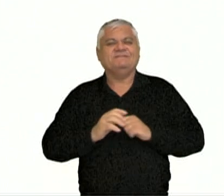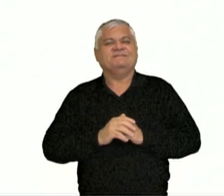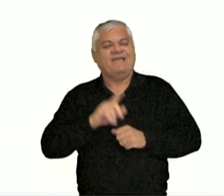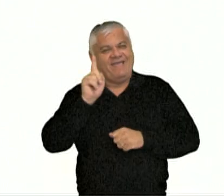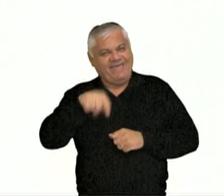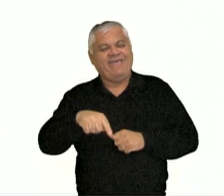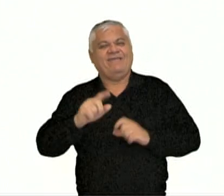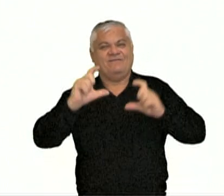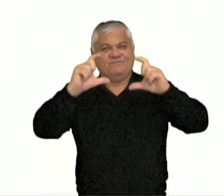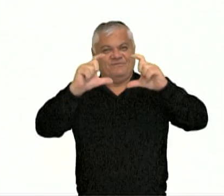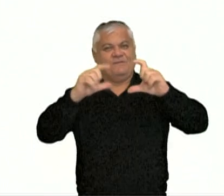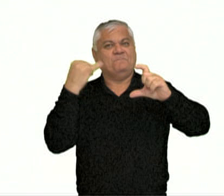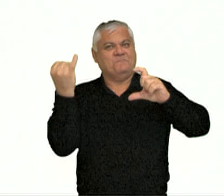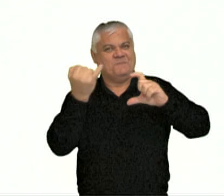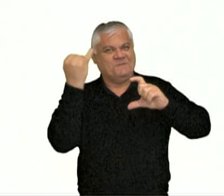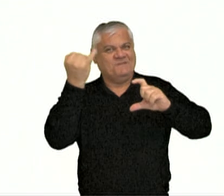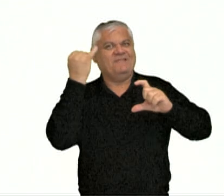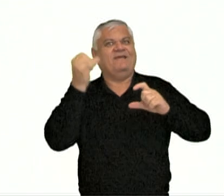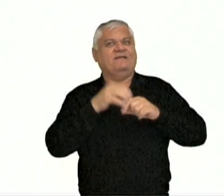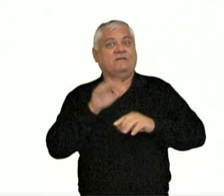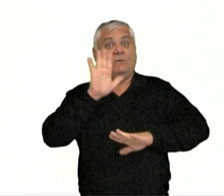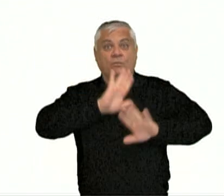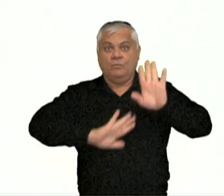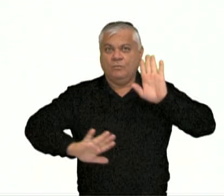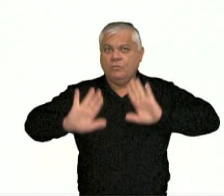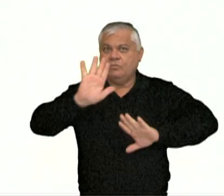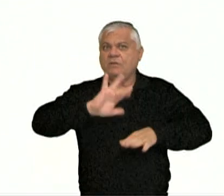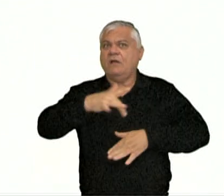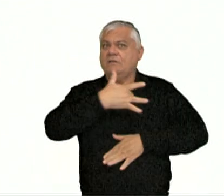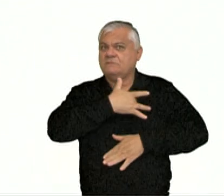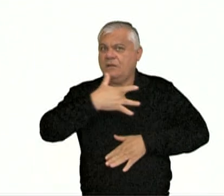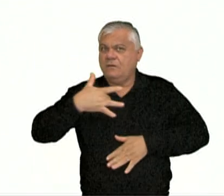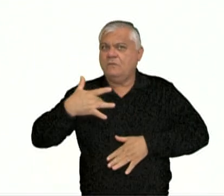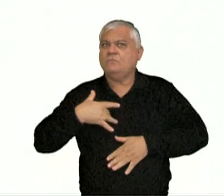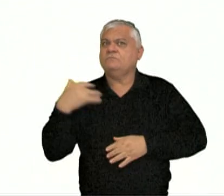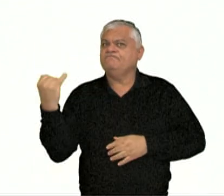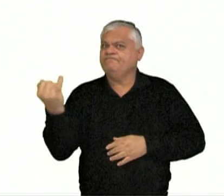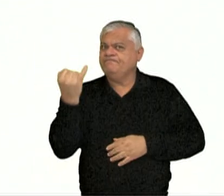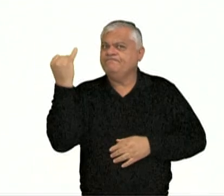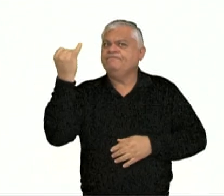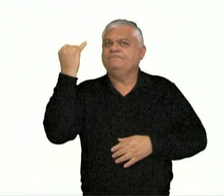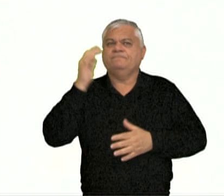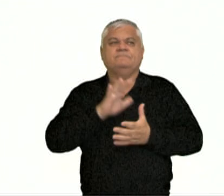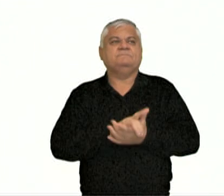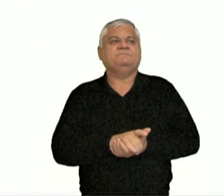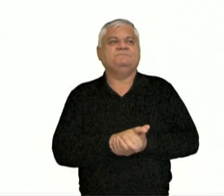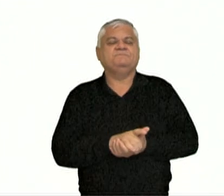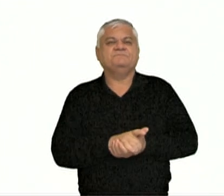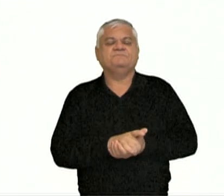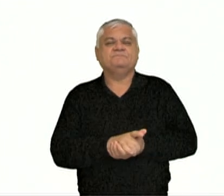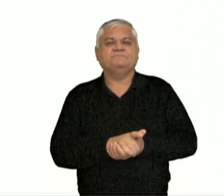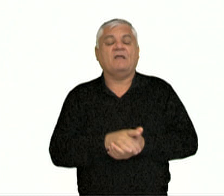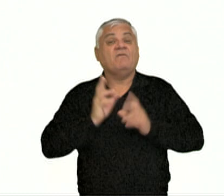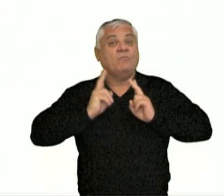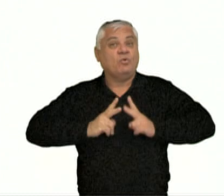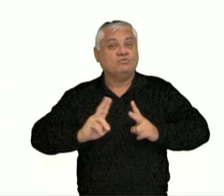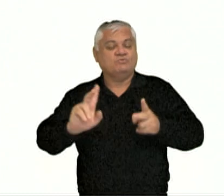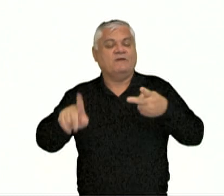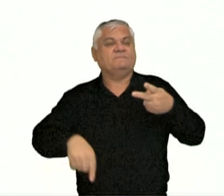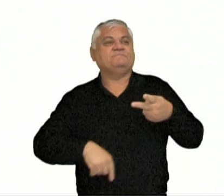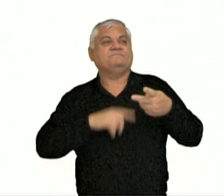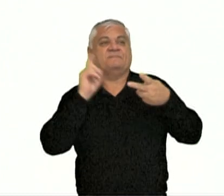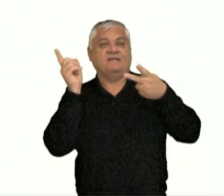isso que os rins são tão importantes e cuidar da saúde deles é fundamental. E continuando então,